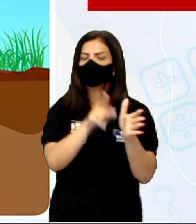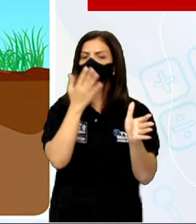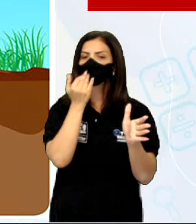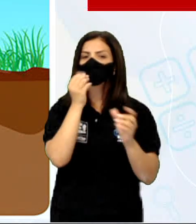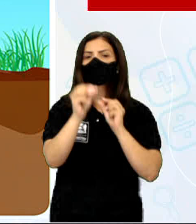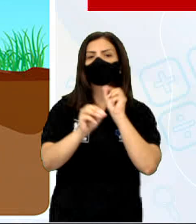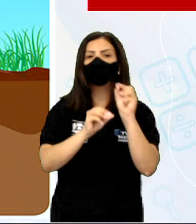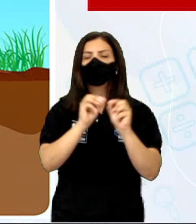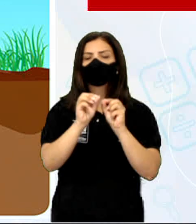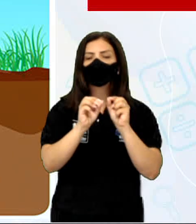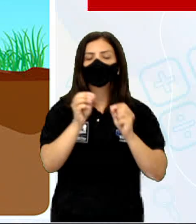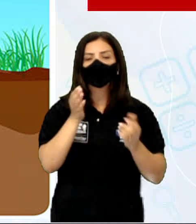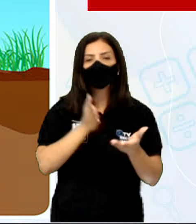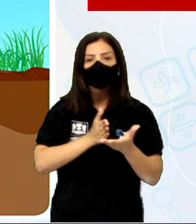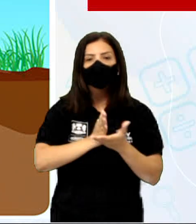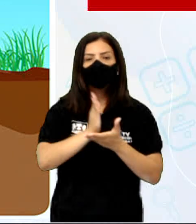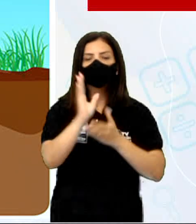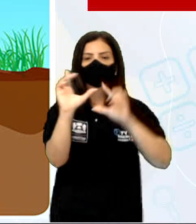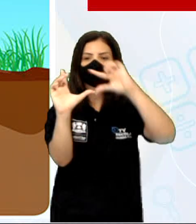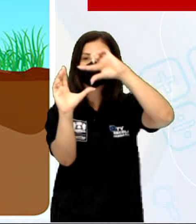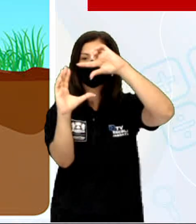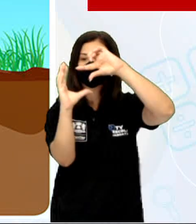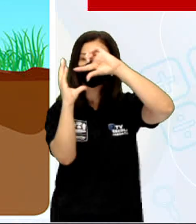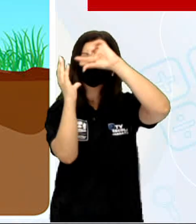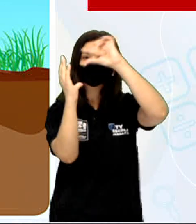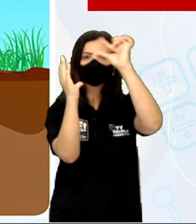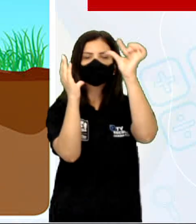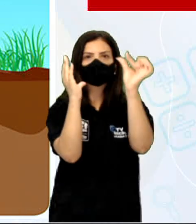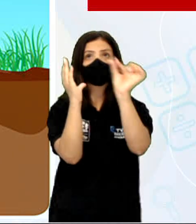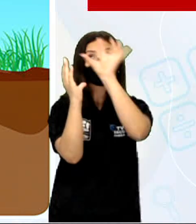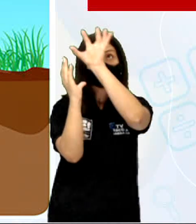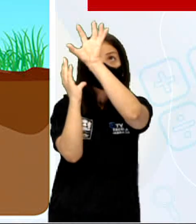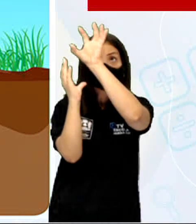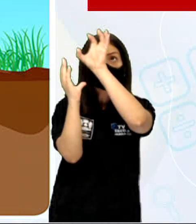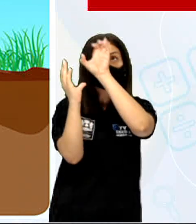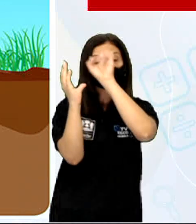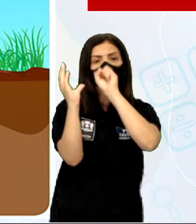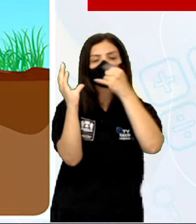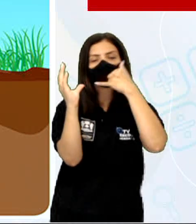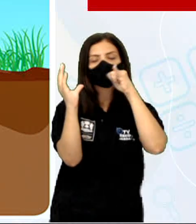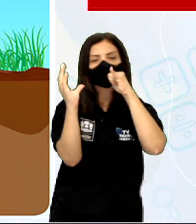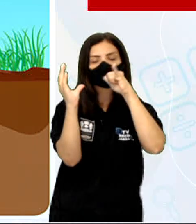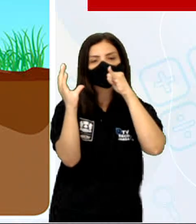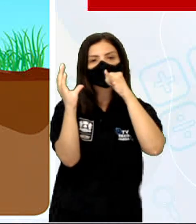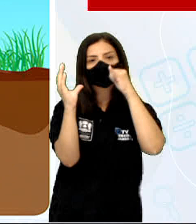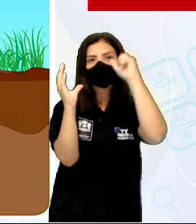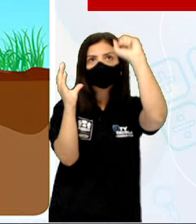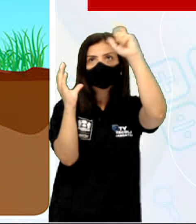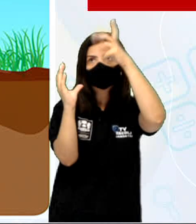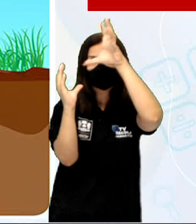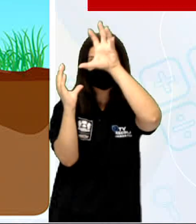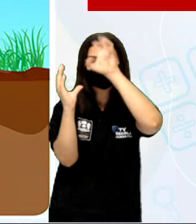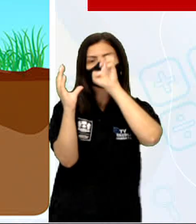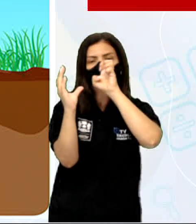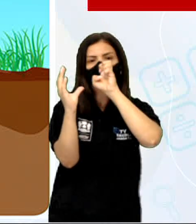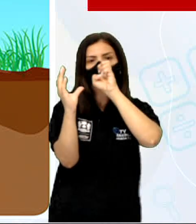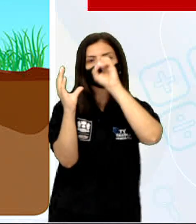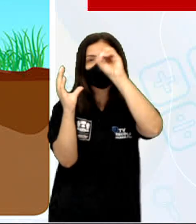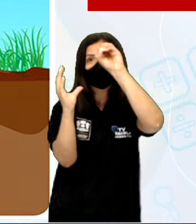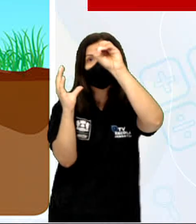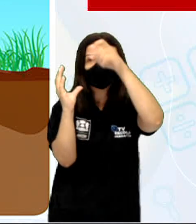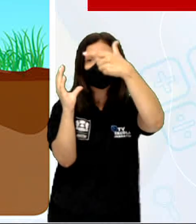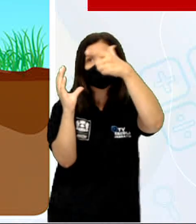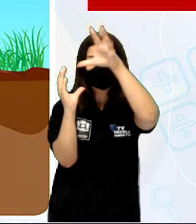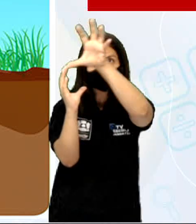da folha, ele absorve a luz, a energia solar, o oxigênio e pela